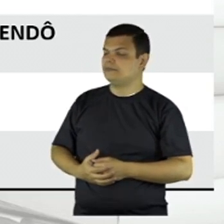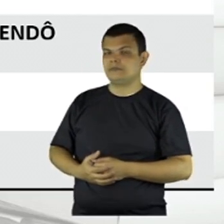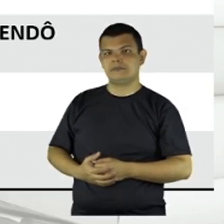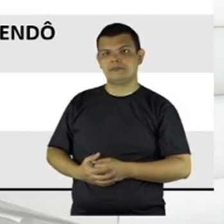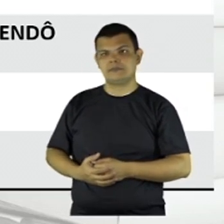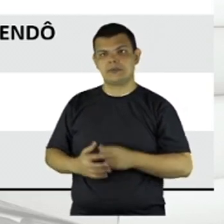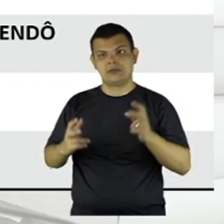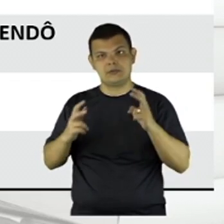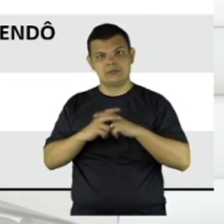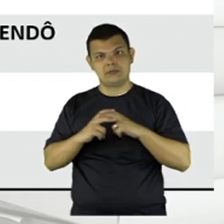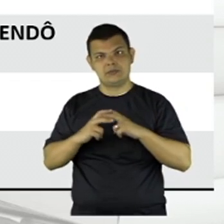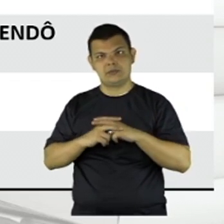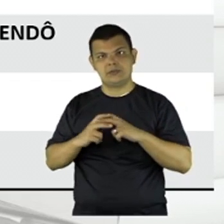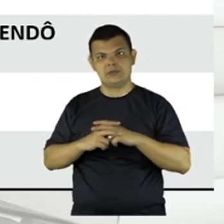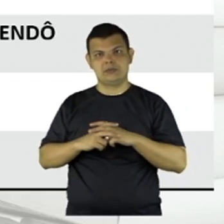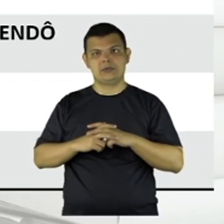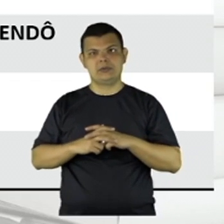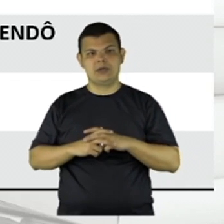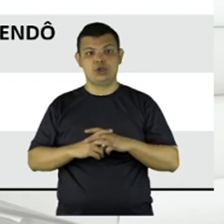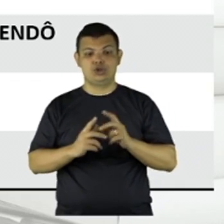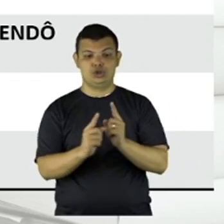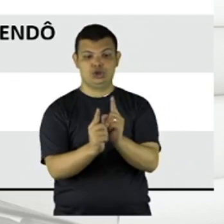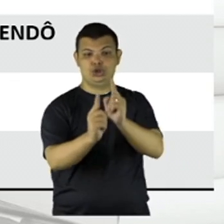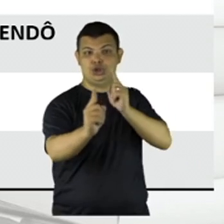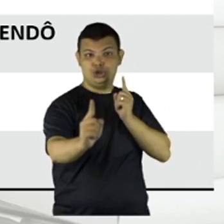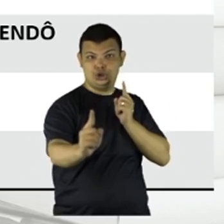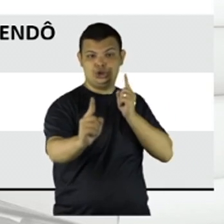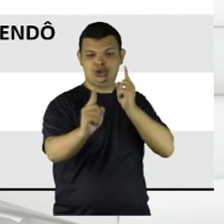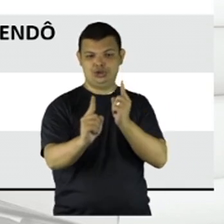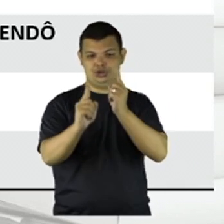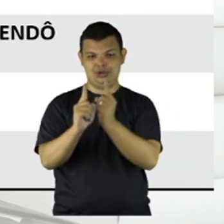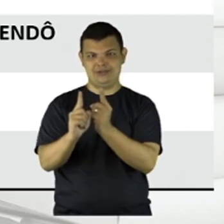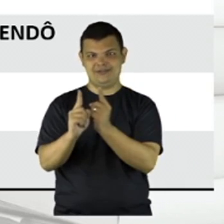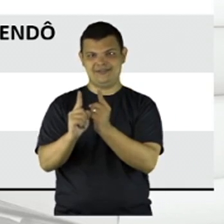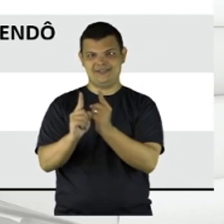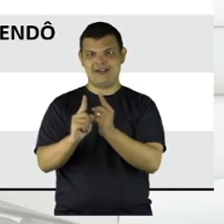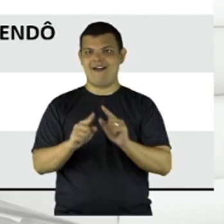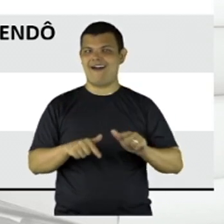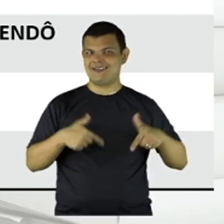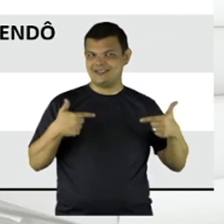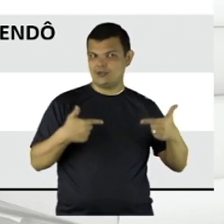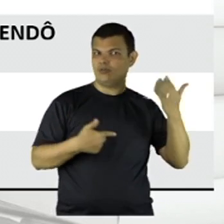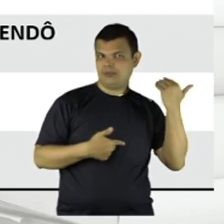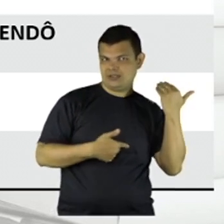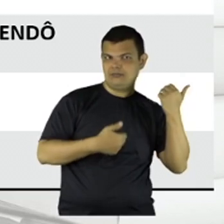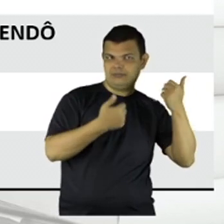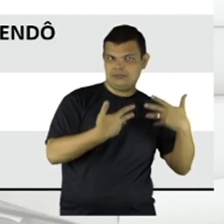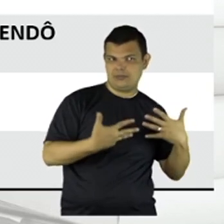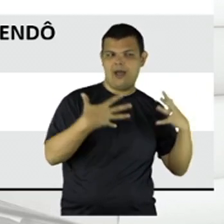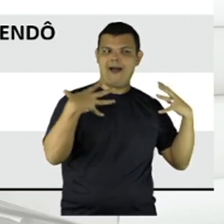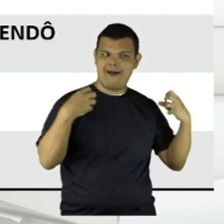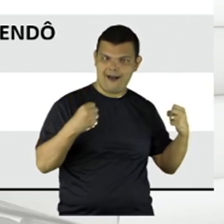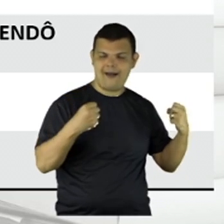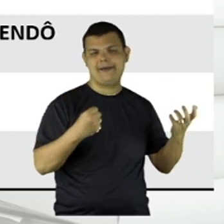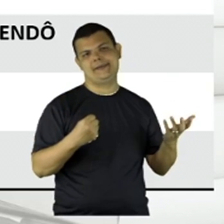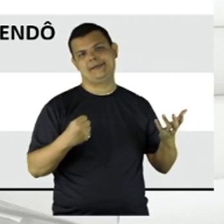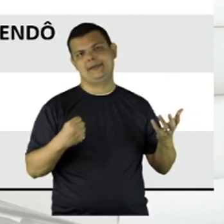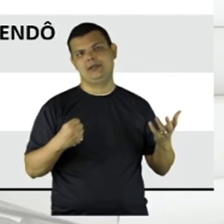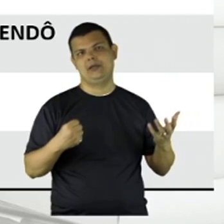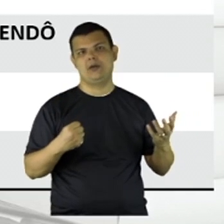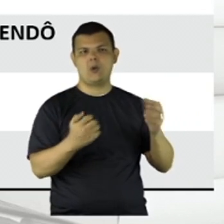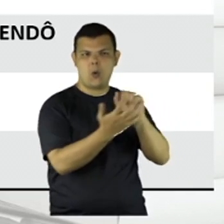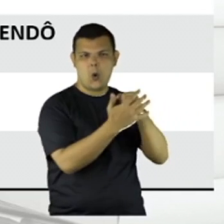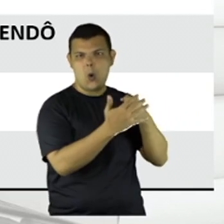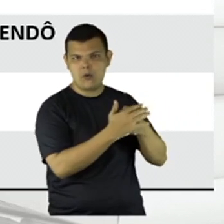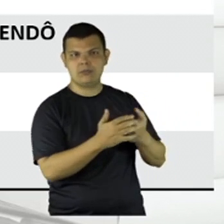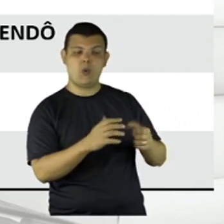As lutas, na verdade, e as suas distâncias, tá? Quanto à ação, a gente viu anteriormente, que é o agarre, golpes e golpes